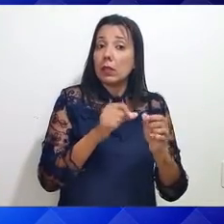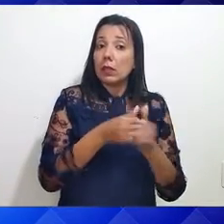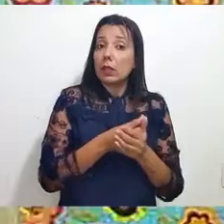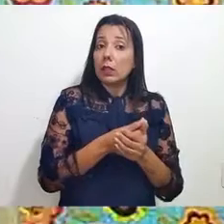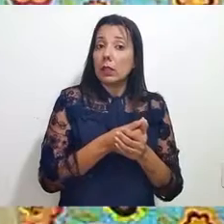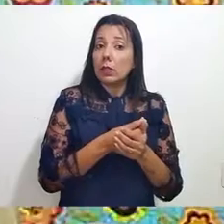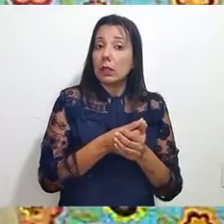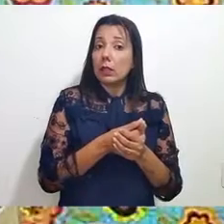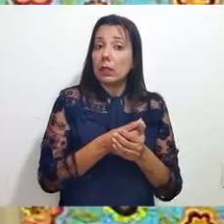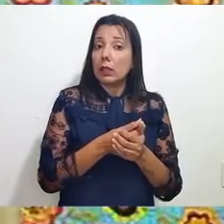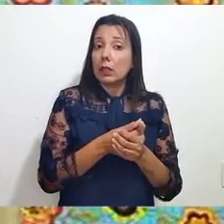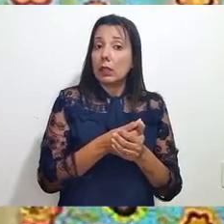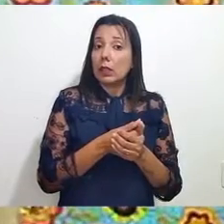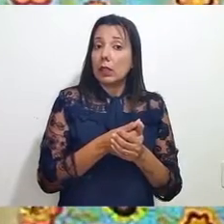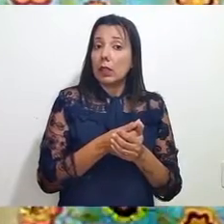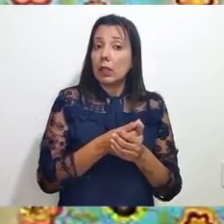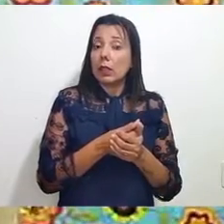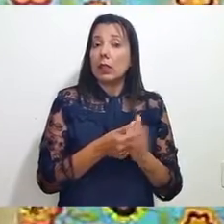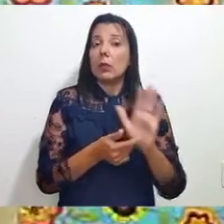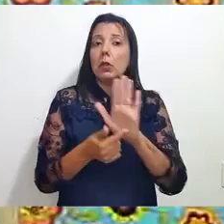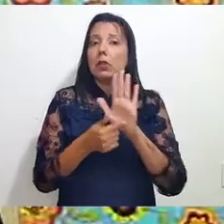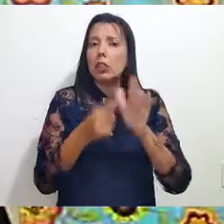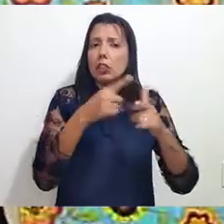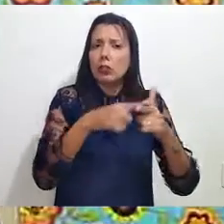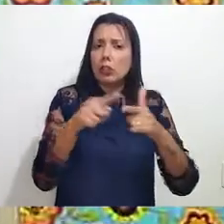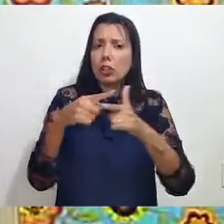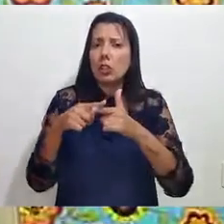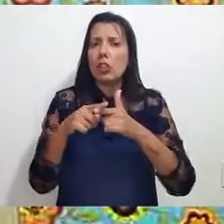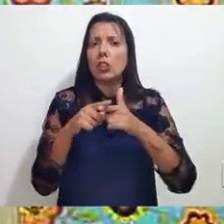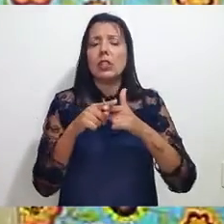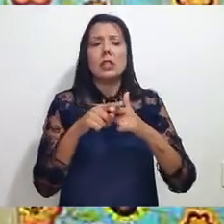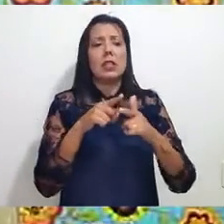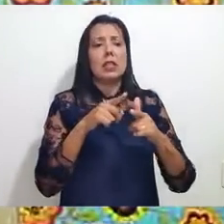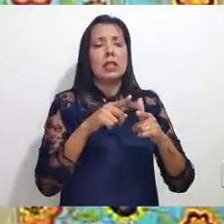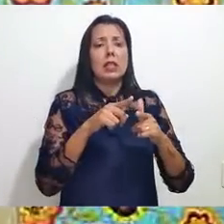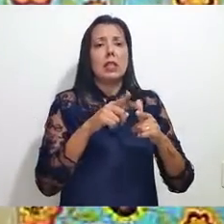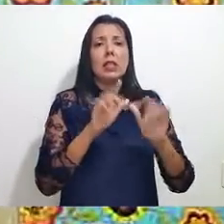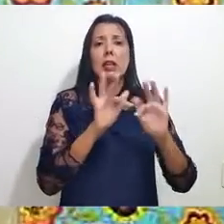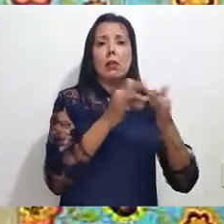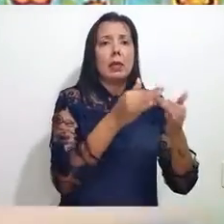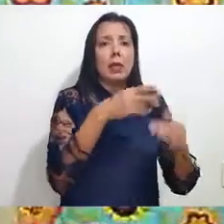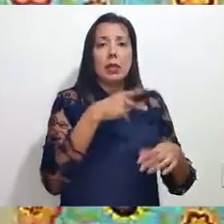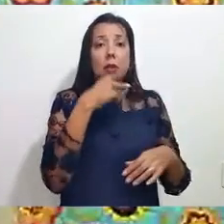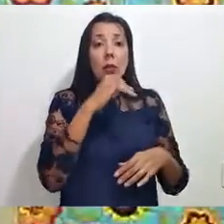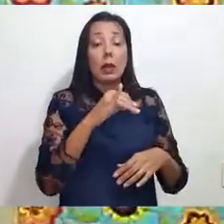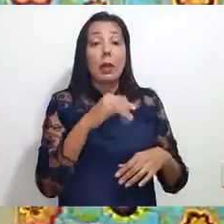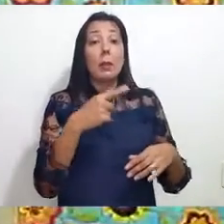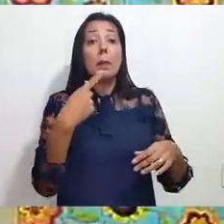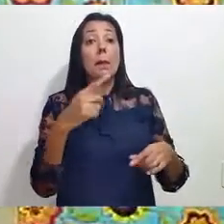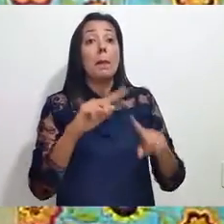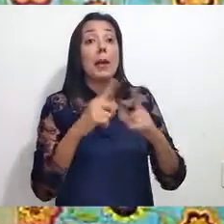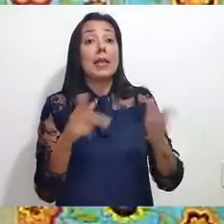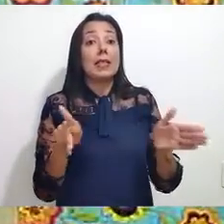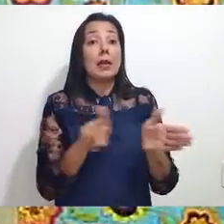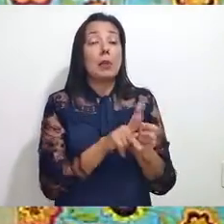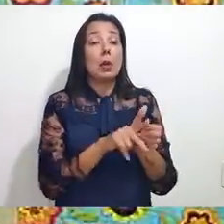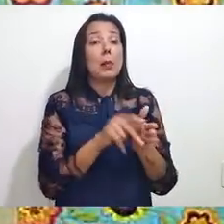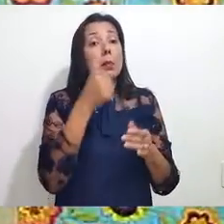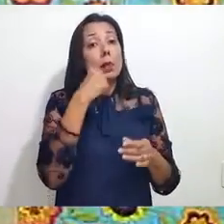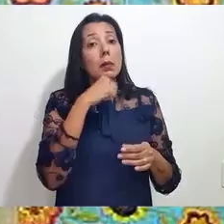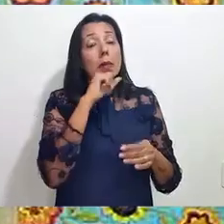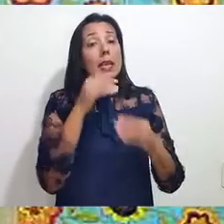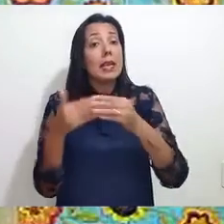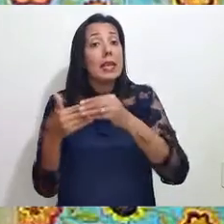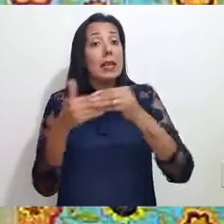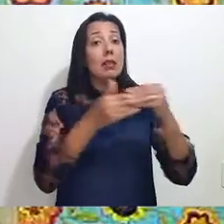se desmembrar do pai, né, de não ser violentada pelo pai, mas a própria mãe levou a Severina à noite, com seus